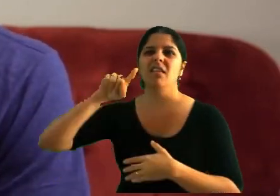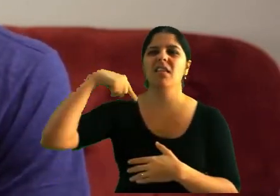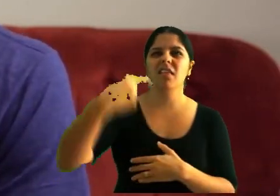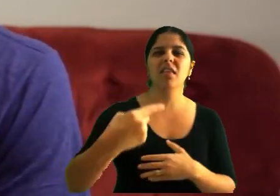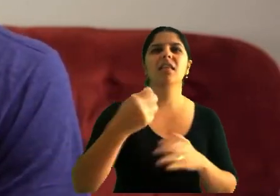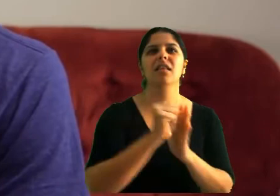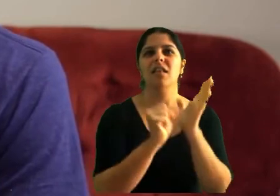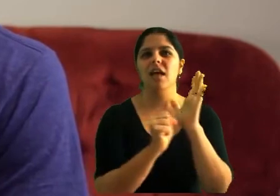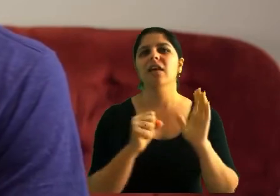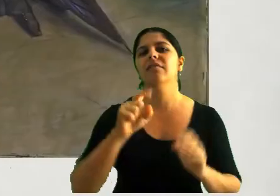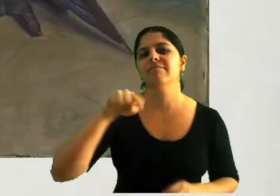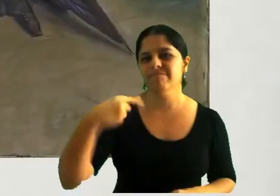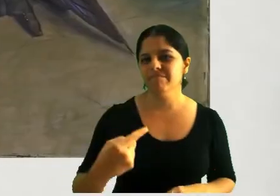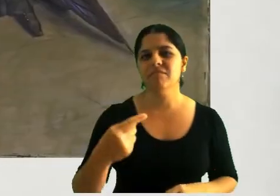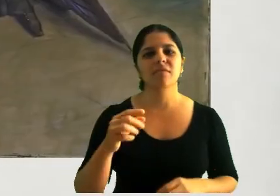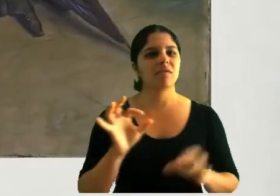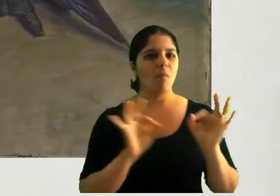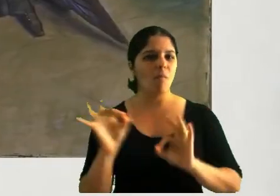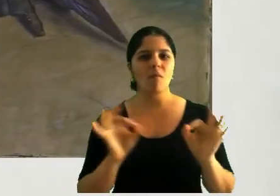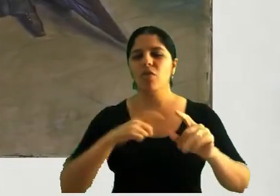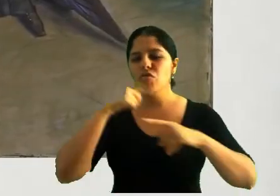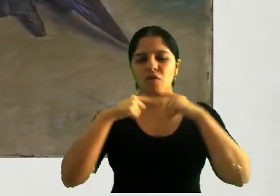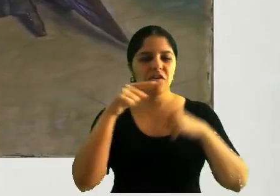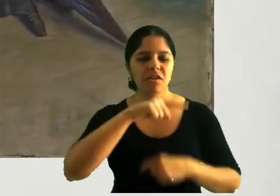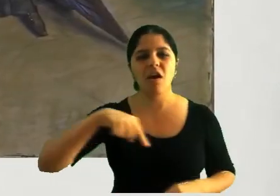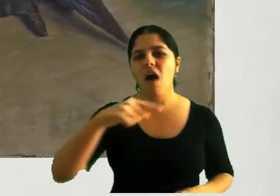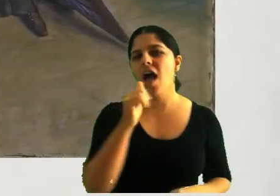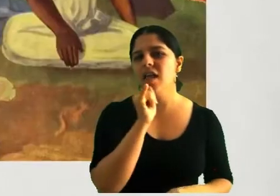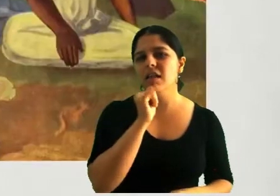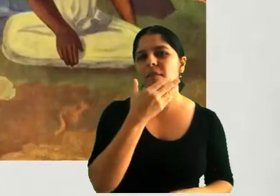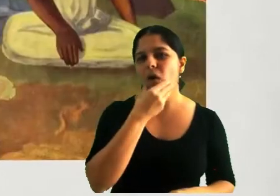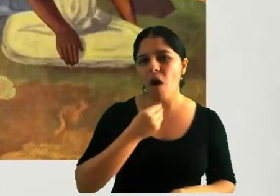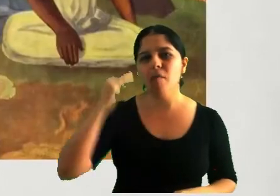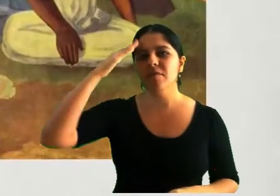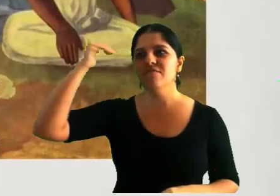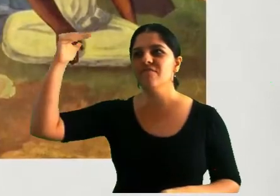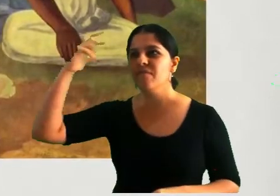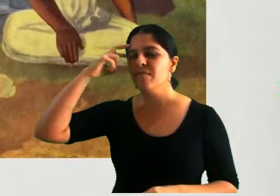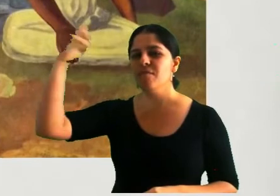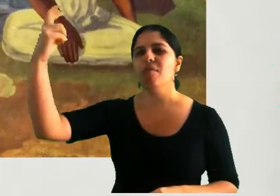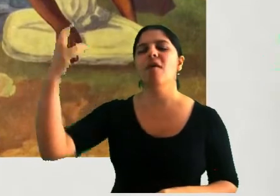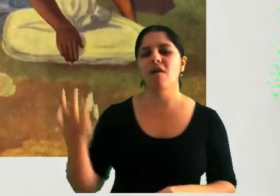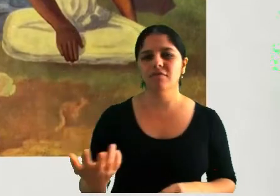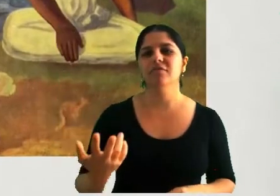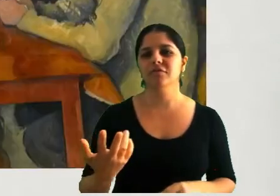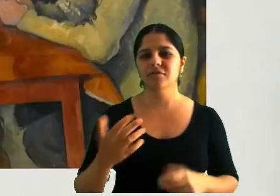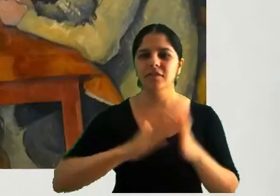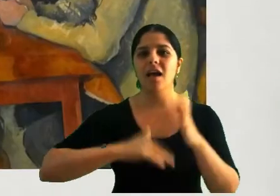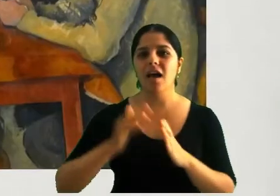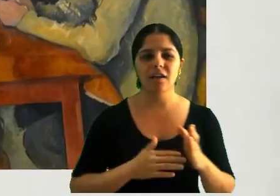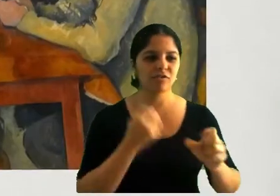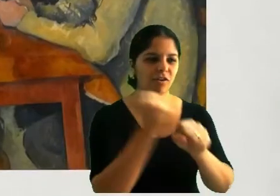século depois, ninguém duvida que esses artistas foram gênios da arte. São obras-primas que estão nos melhores